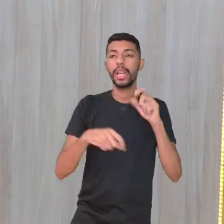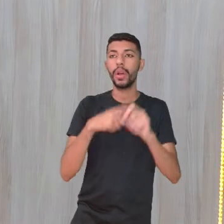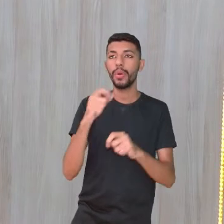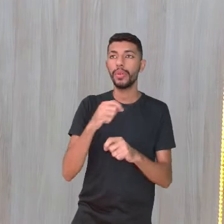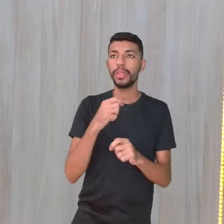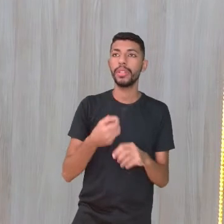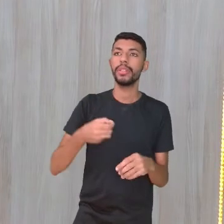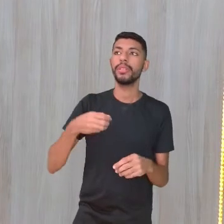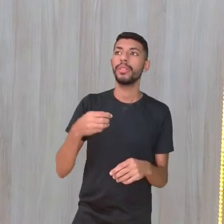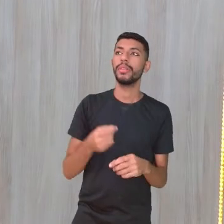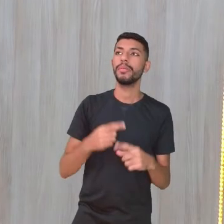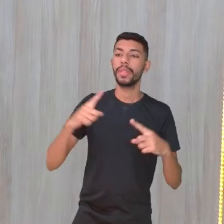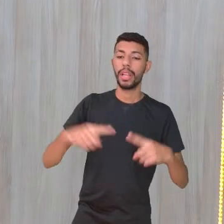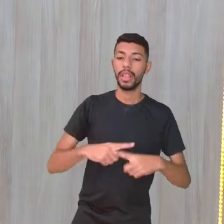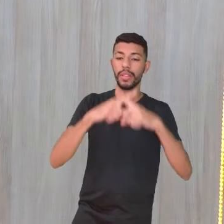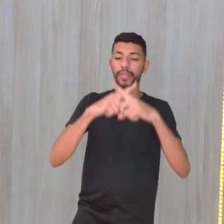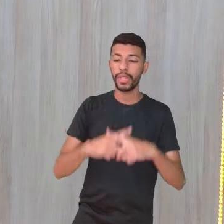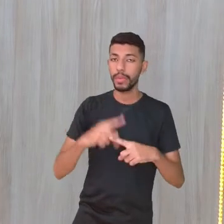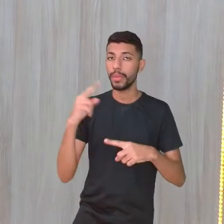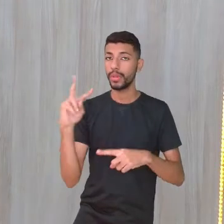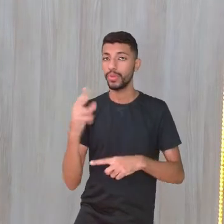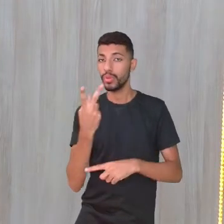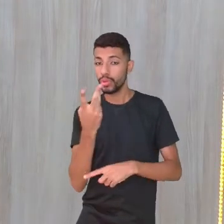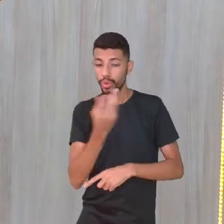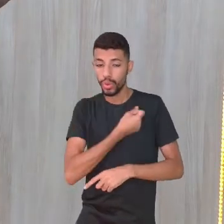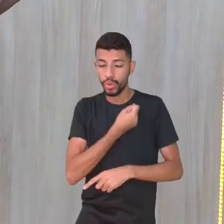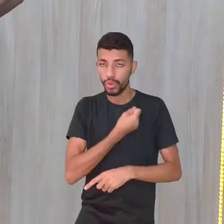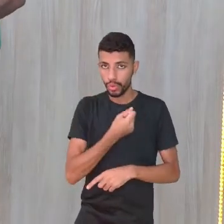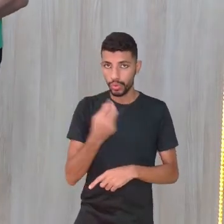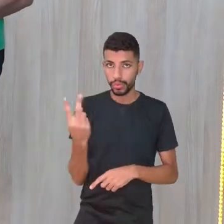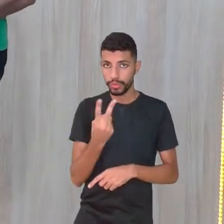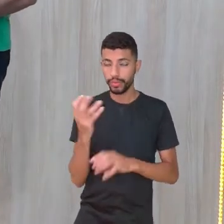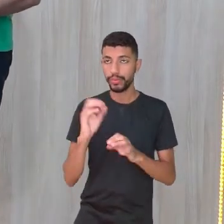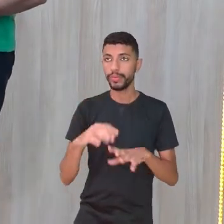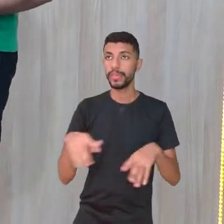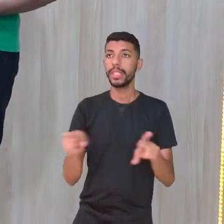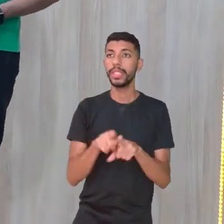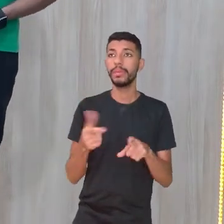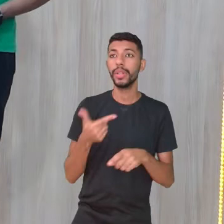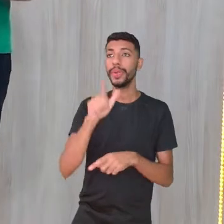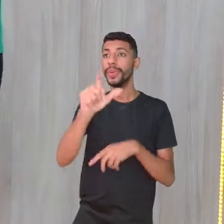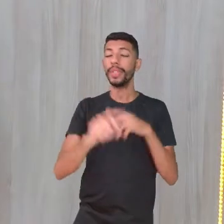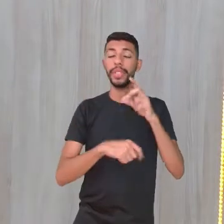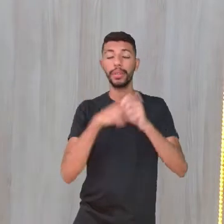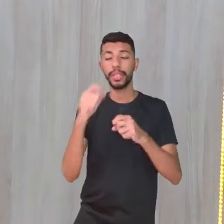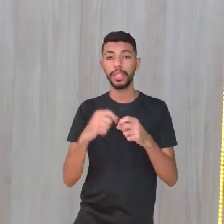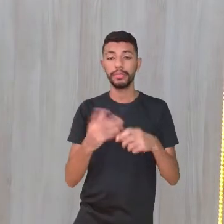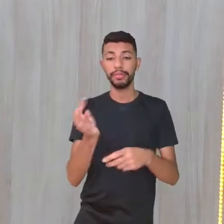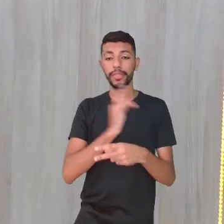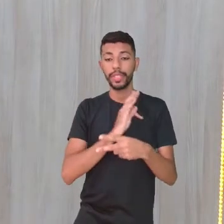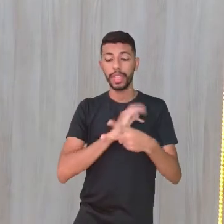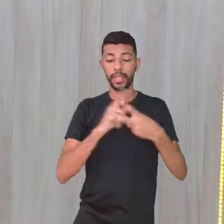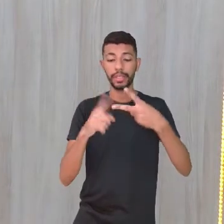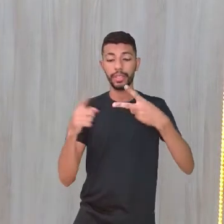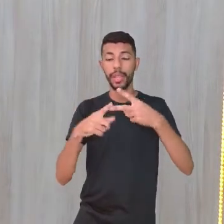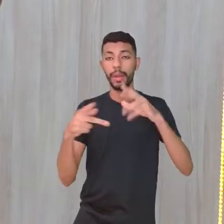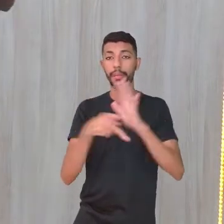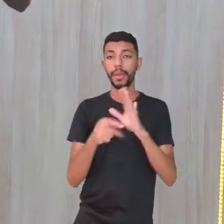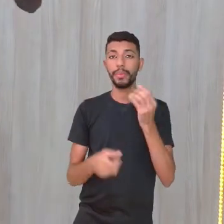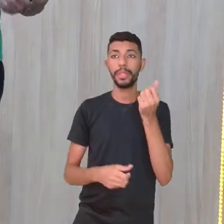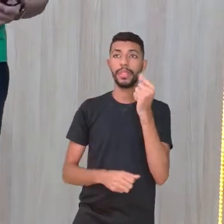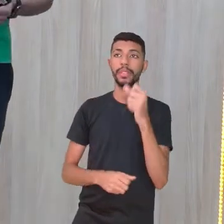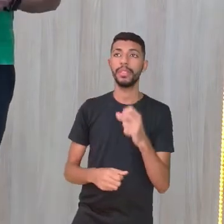dois números diferentes ao mesmo tempo. E a outra é usar a técnica do MMC, tá? Que basicamente é a mesma coisa